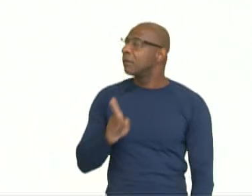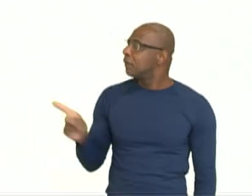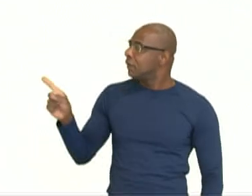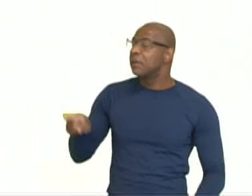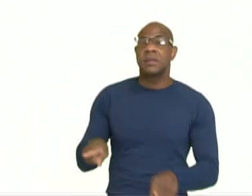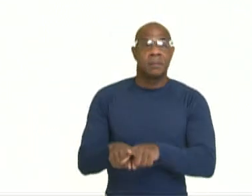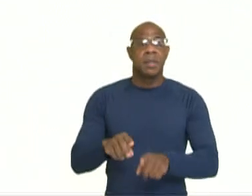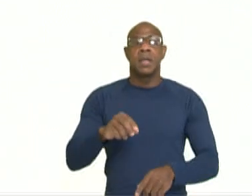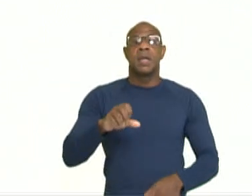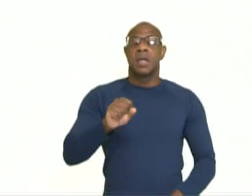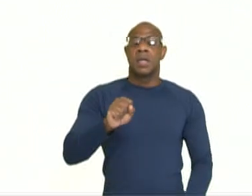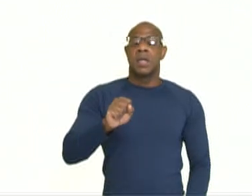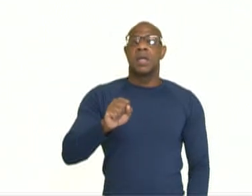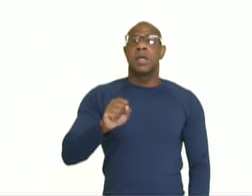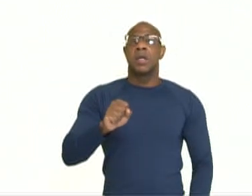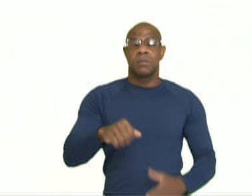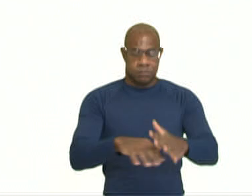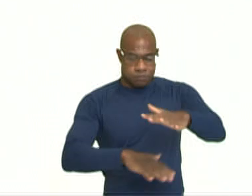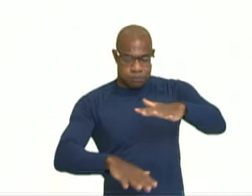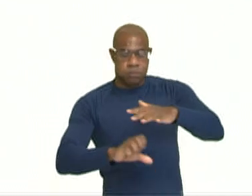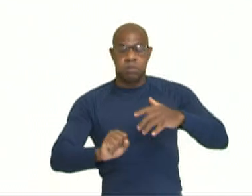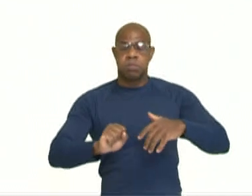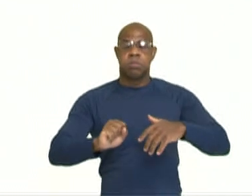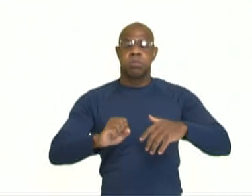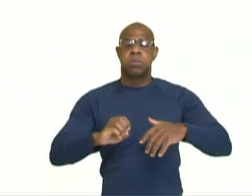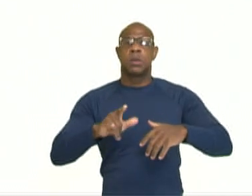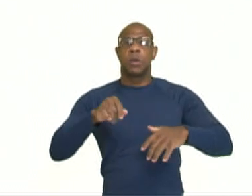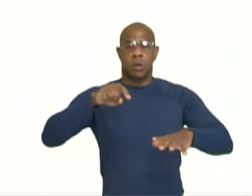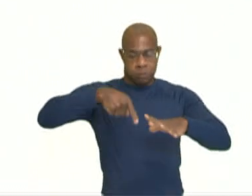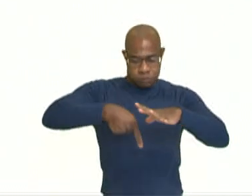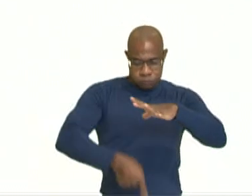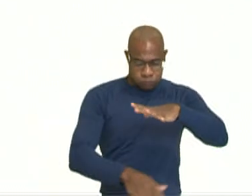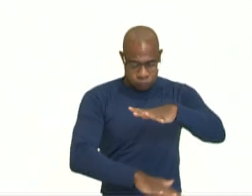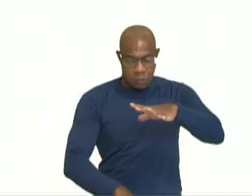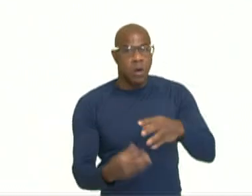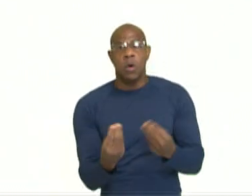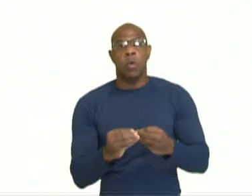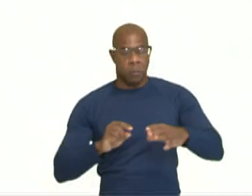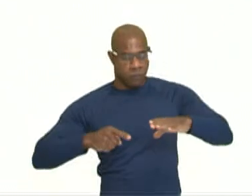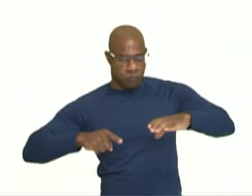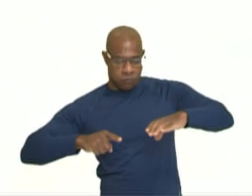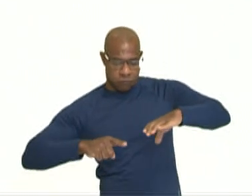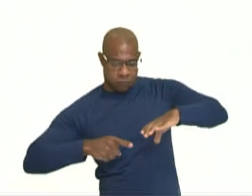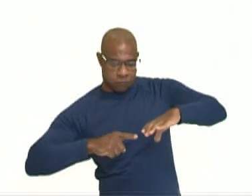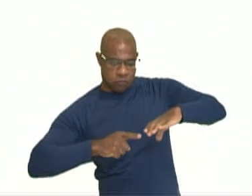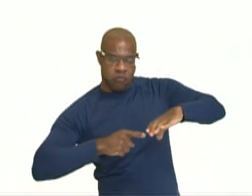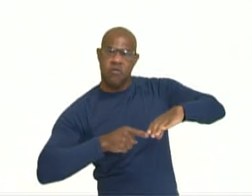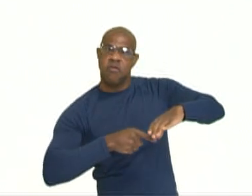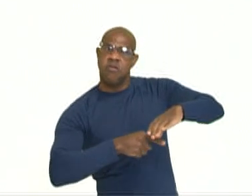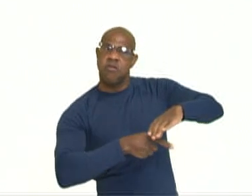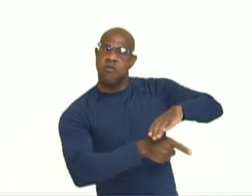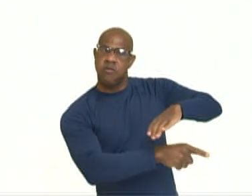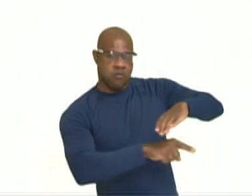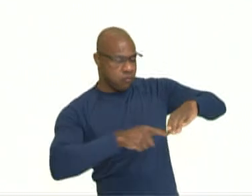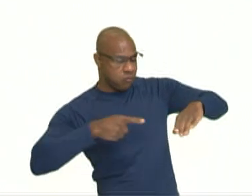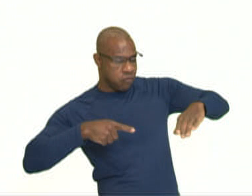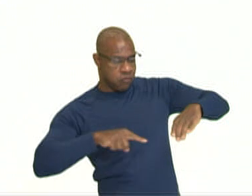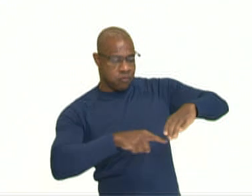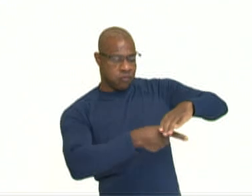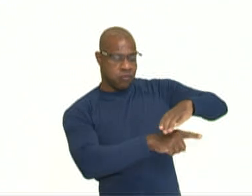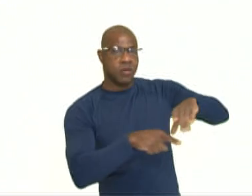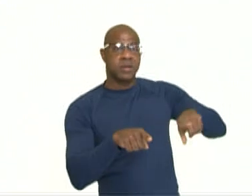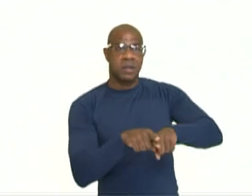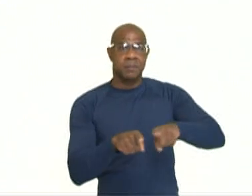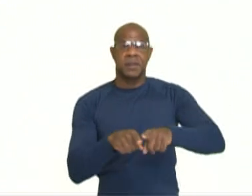de subsolo. Como perfurar, quanto perfurar, de que forma perfurar. Além, obviamente, de outros elementos que